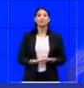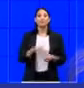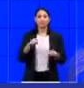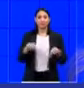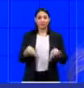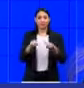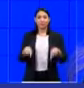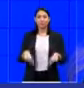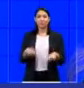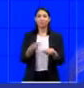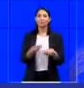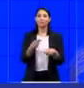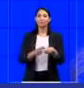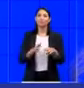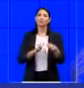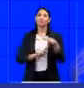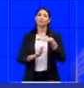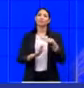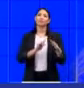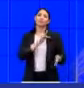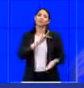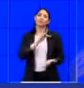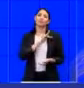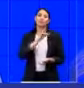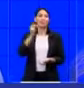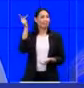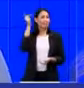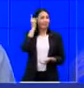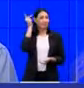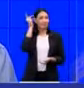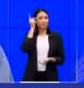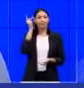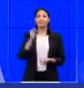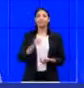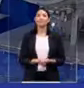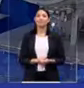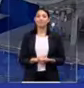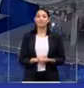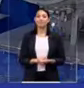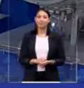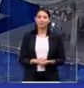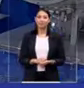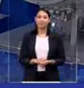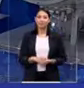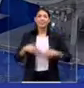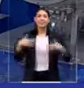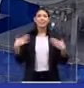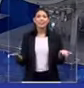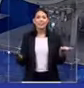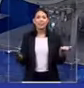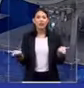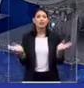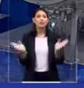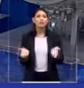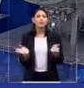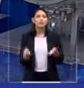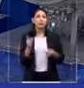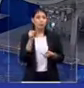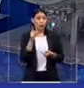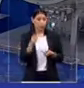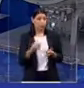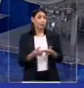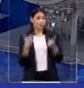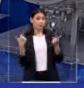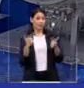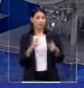direto aqui do Espaço Loterias Caixa, no Terminal Tietê, em São Paulo. E aí, será que hoje você está com